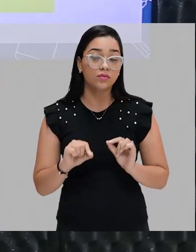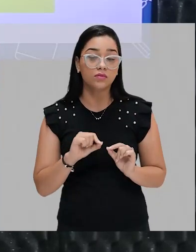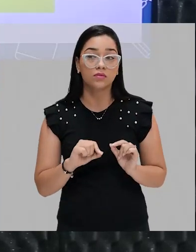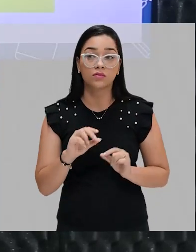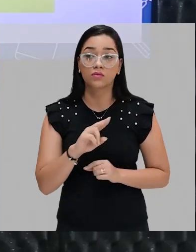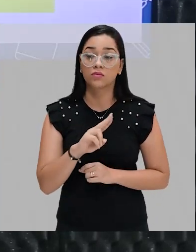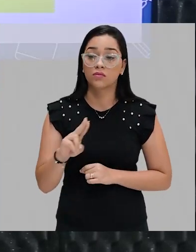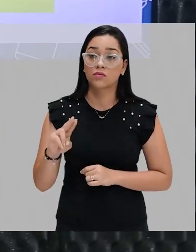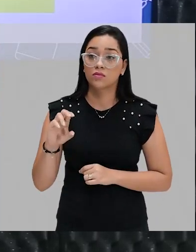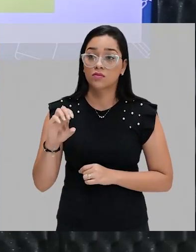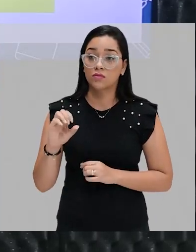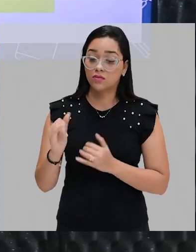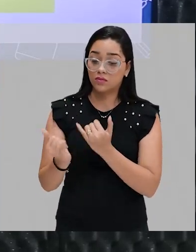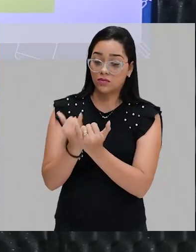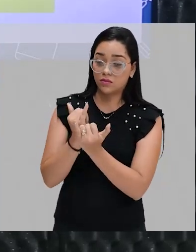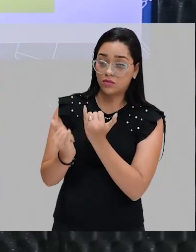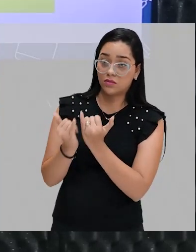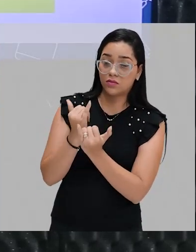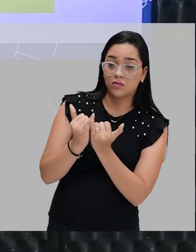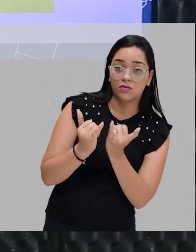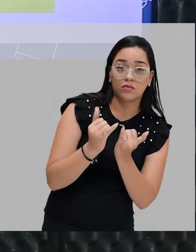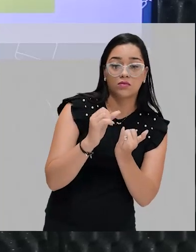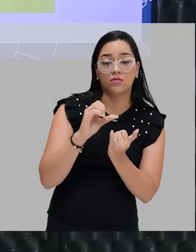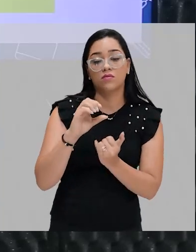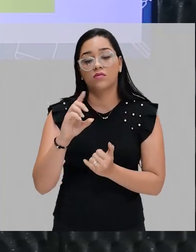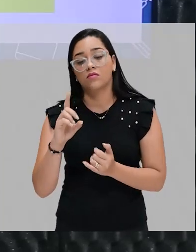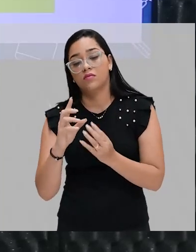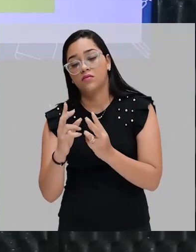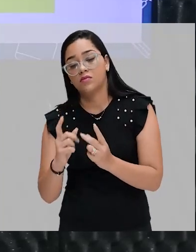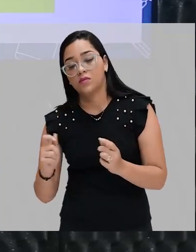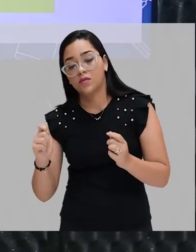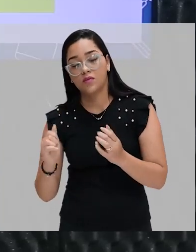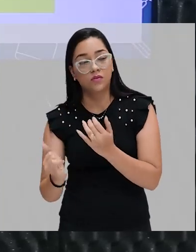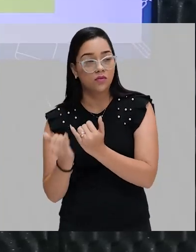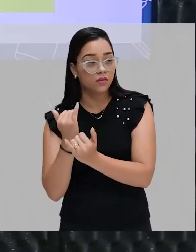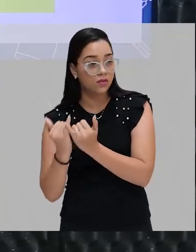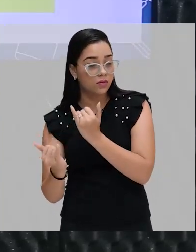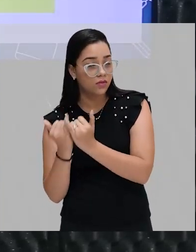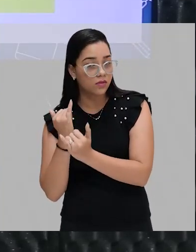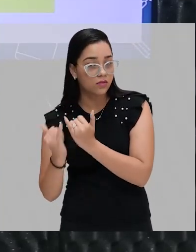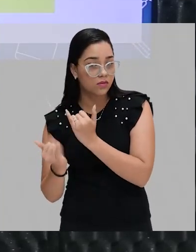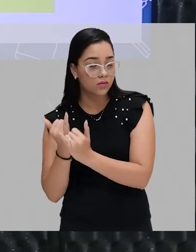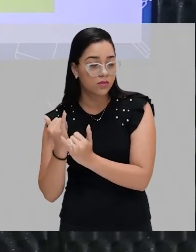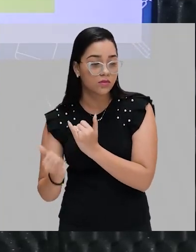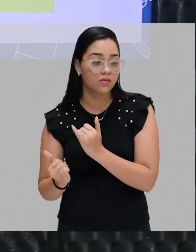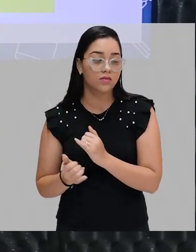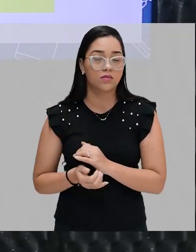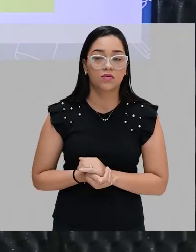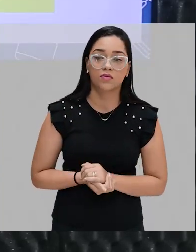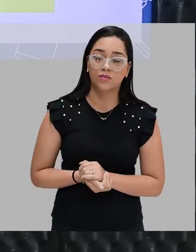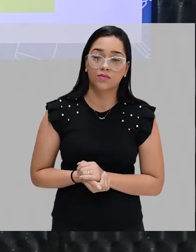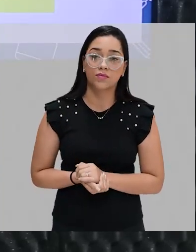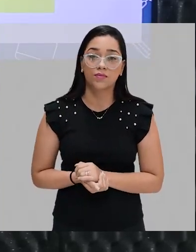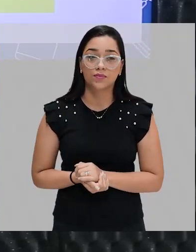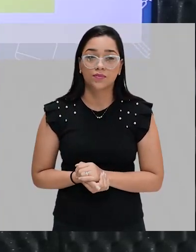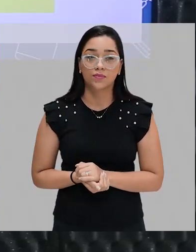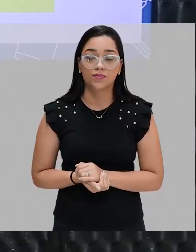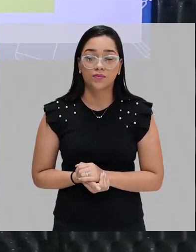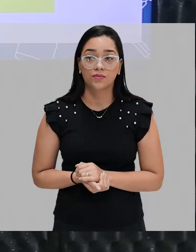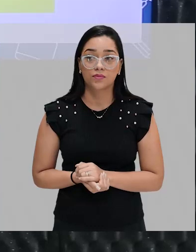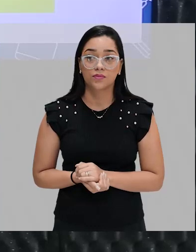de semelhante dissolve semelhante. Semelhante se mistura com